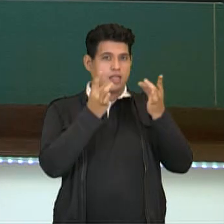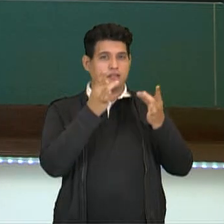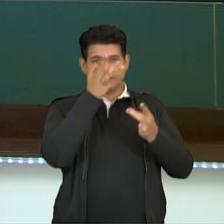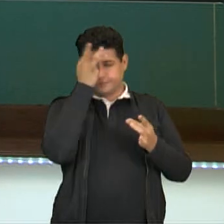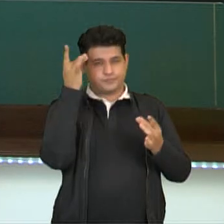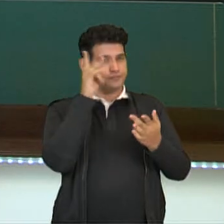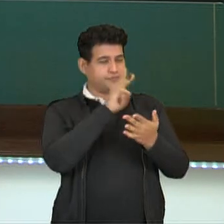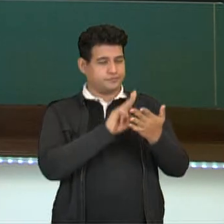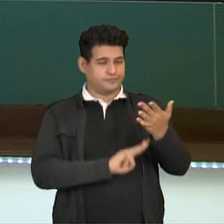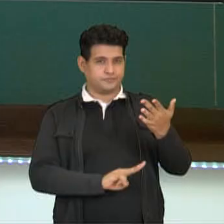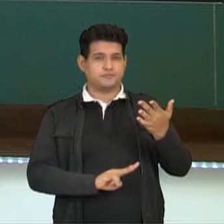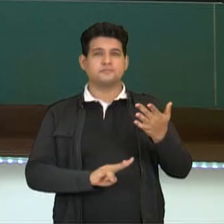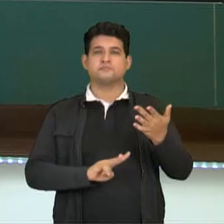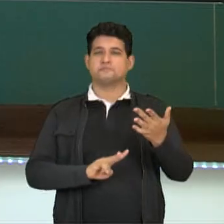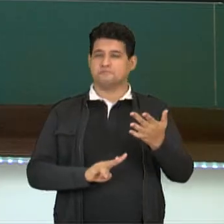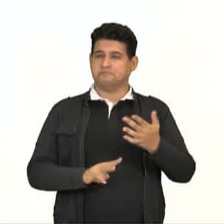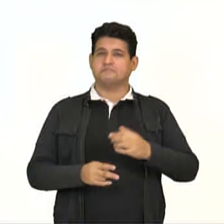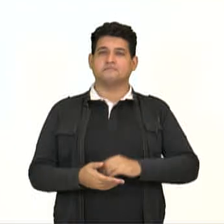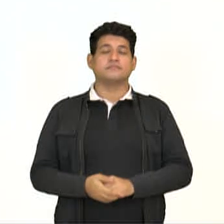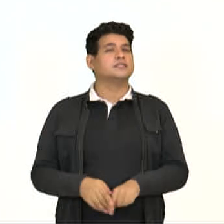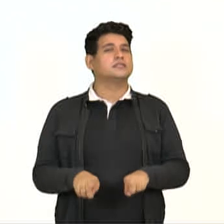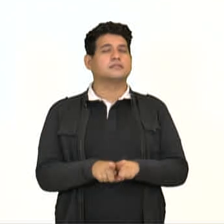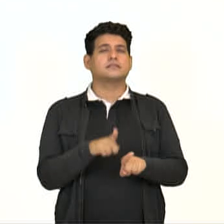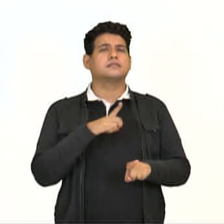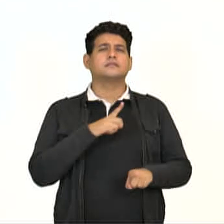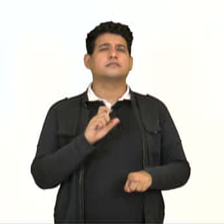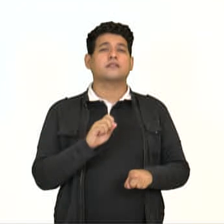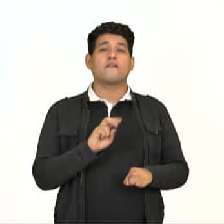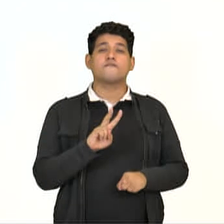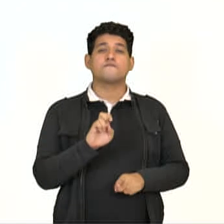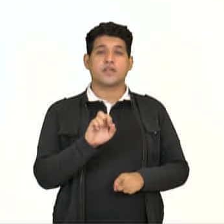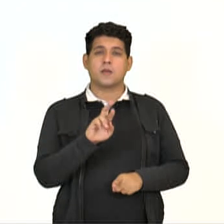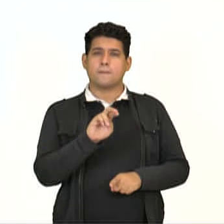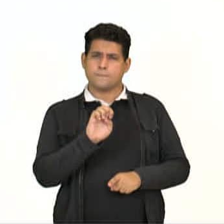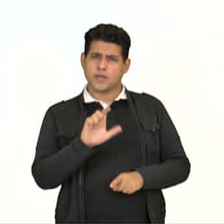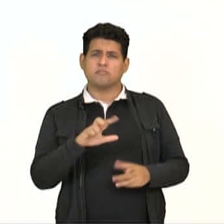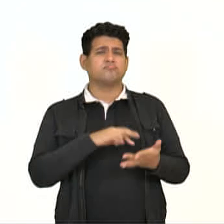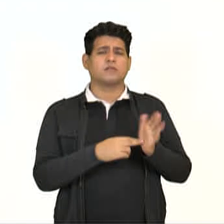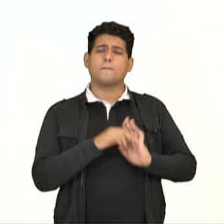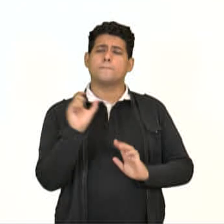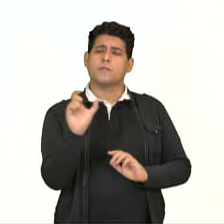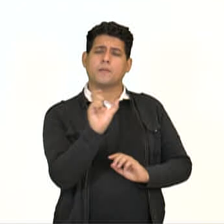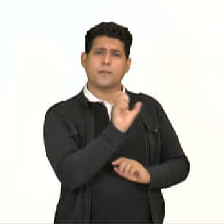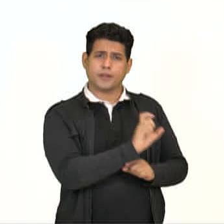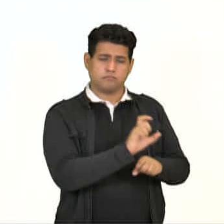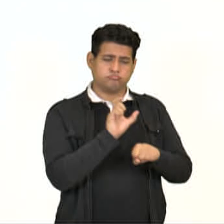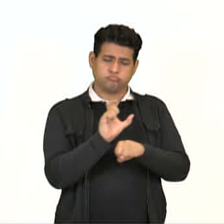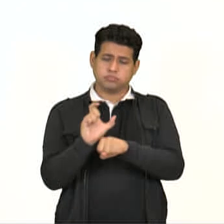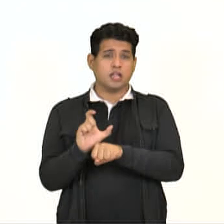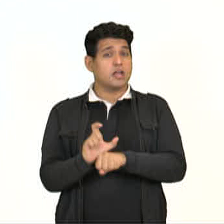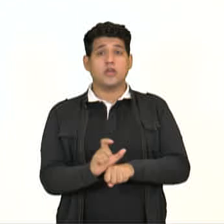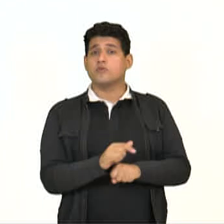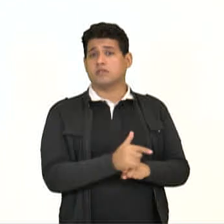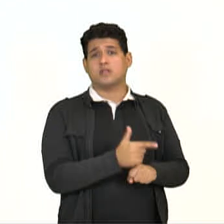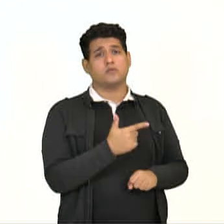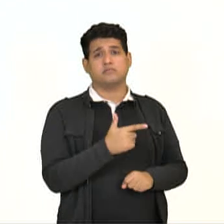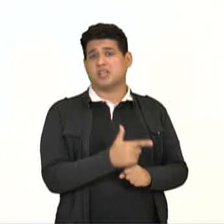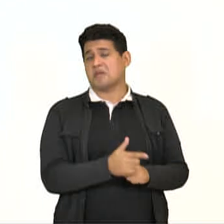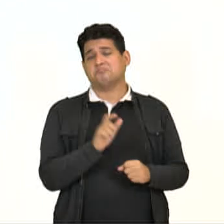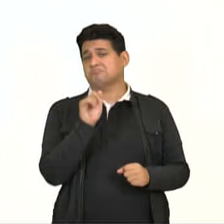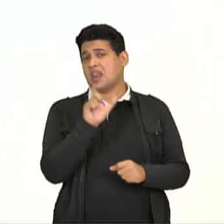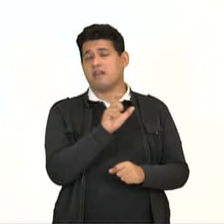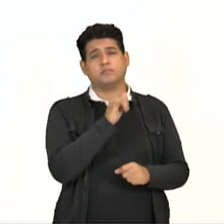leitor. Empregam recursos verbais, que são as palavras, e os não verbais, que são as imagens,